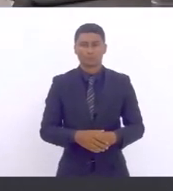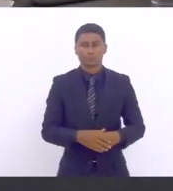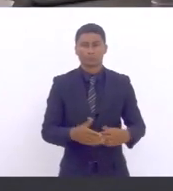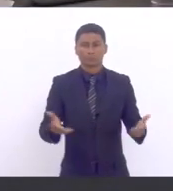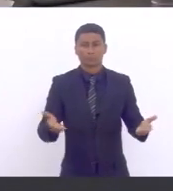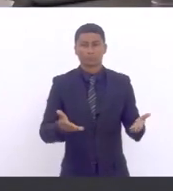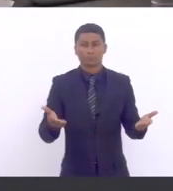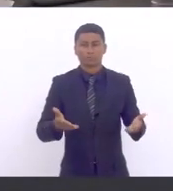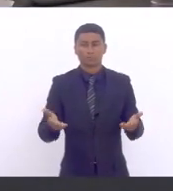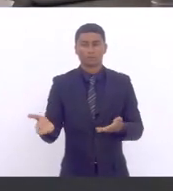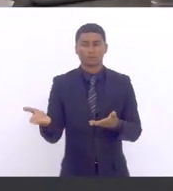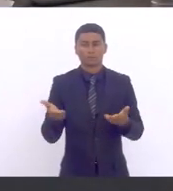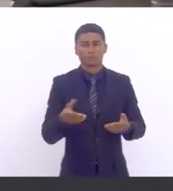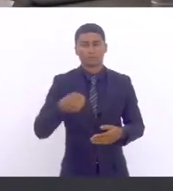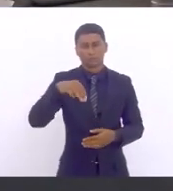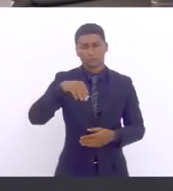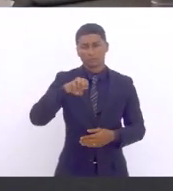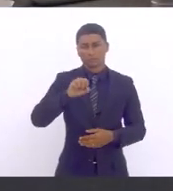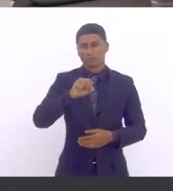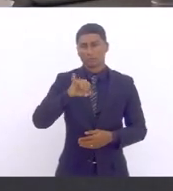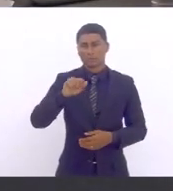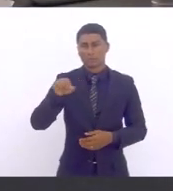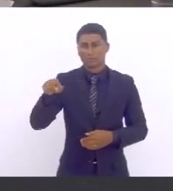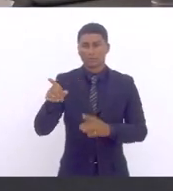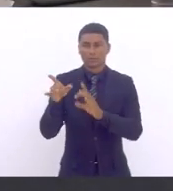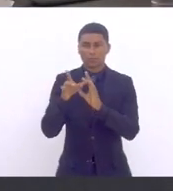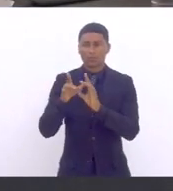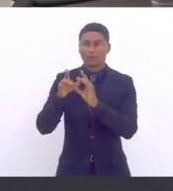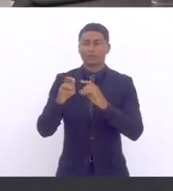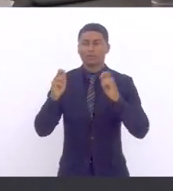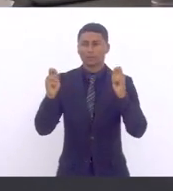a Arthur Messias, da União das Torcidas.